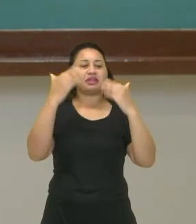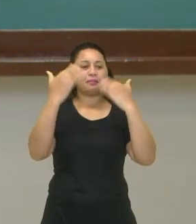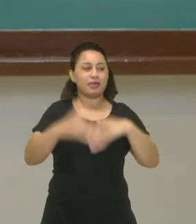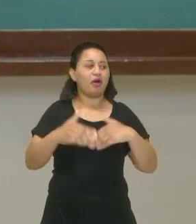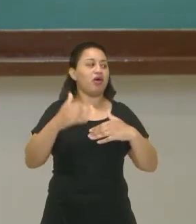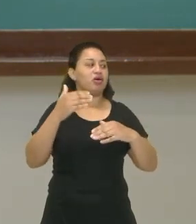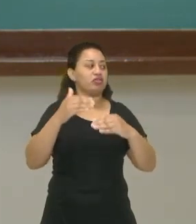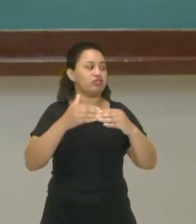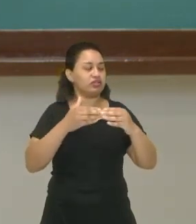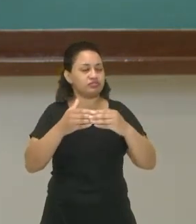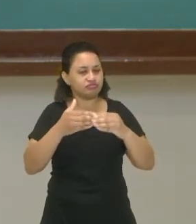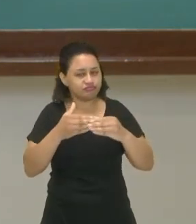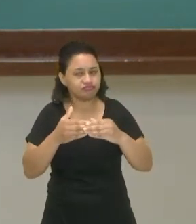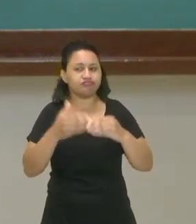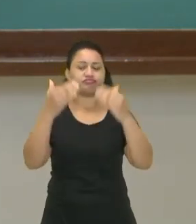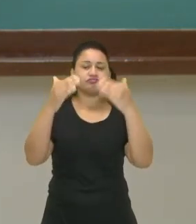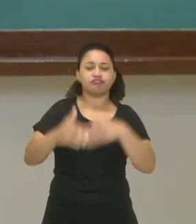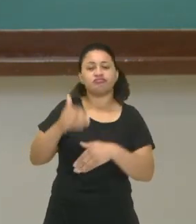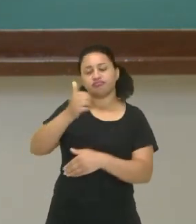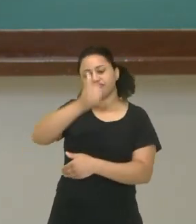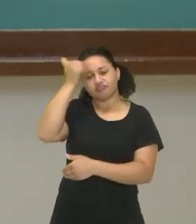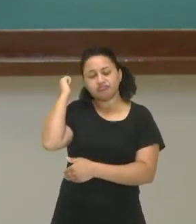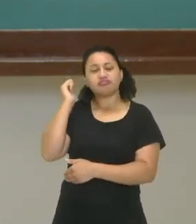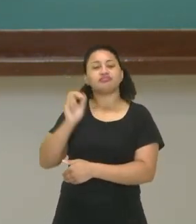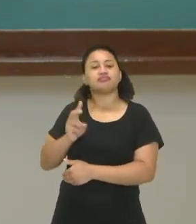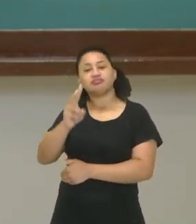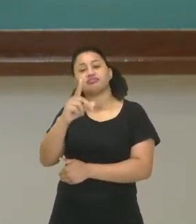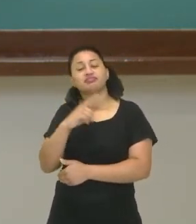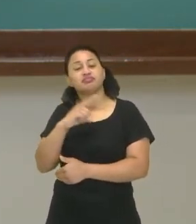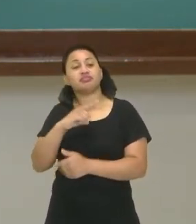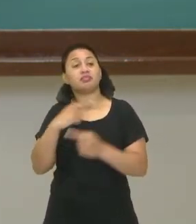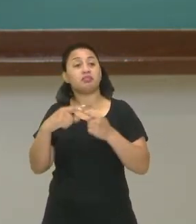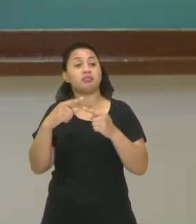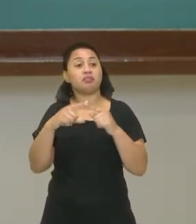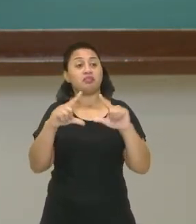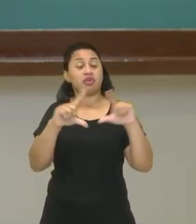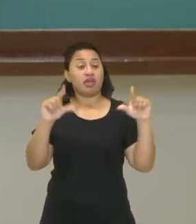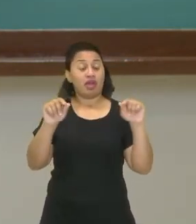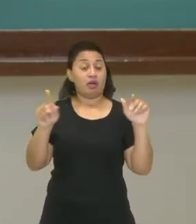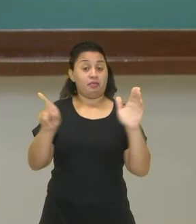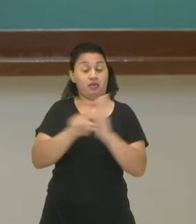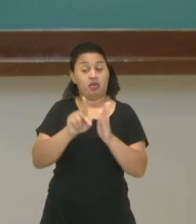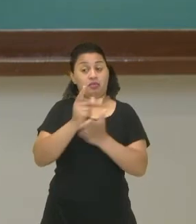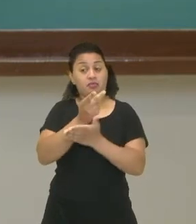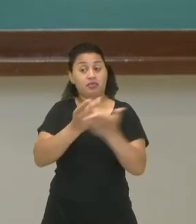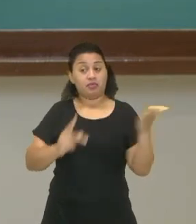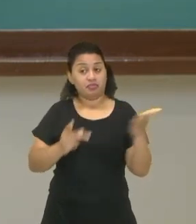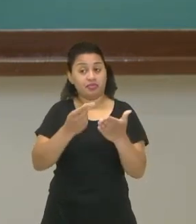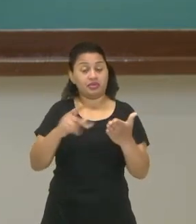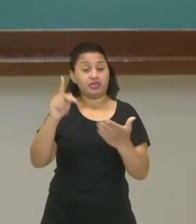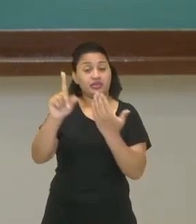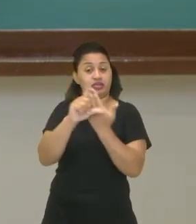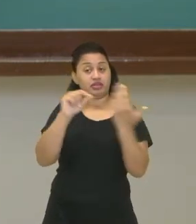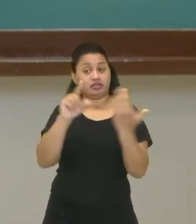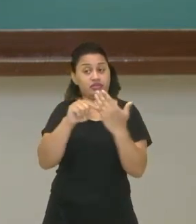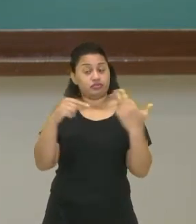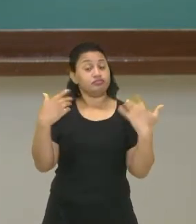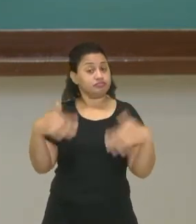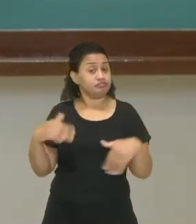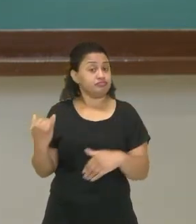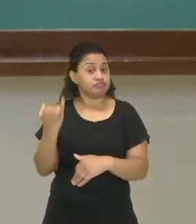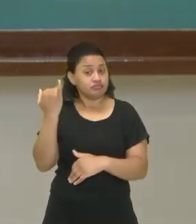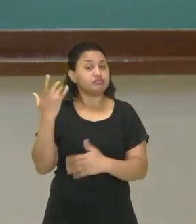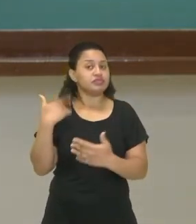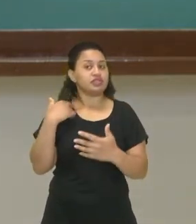é um trecho que cai muito em provas, porque é um ícone da poesia do Castro Alves, né? Da poesia